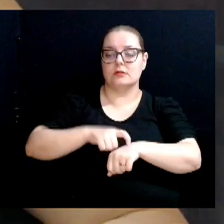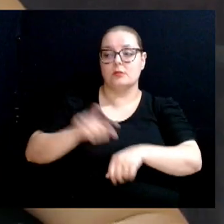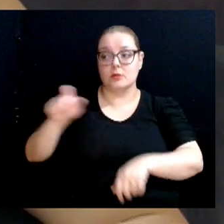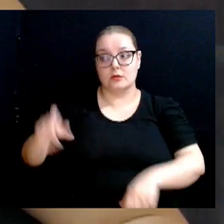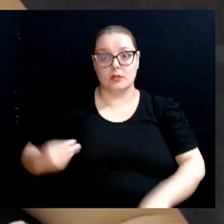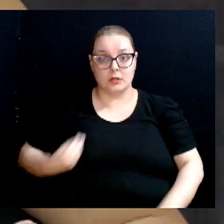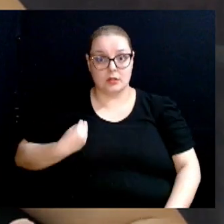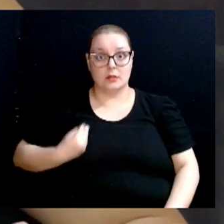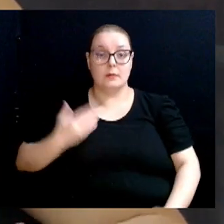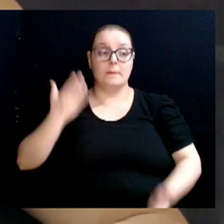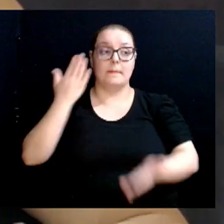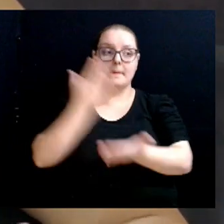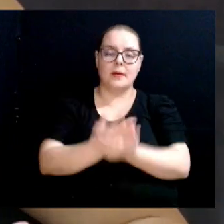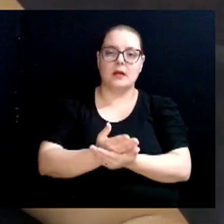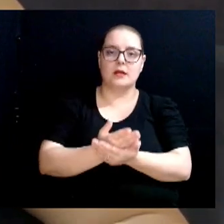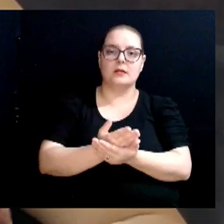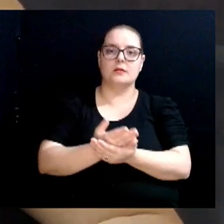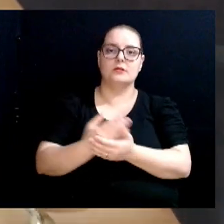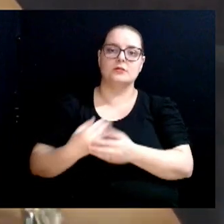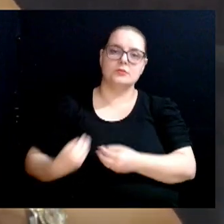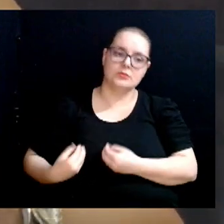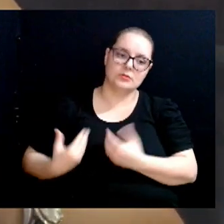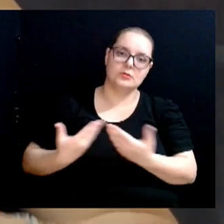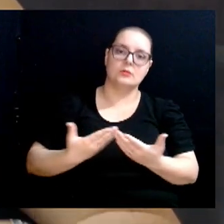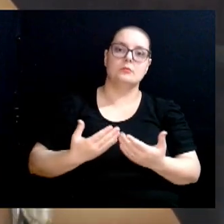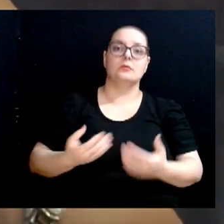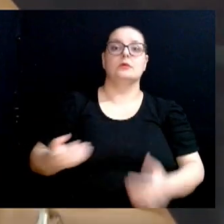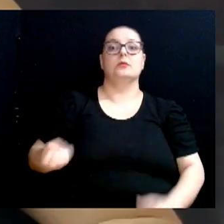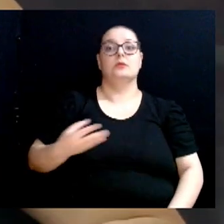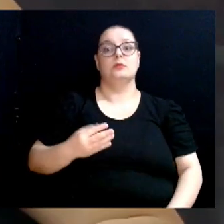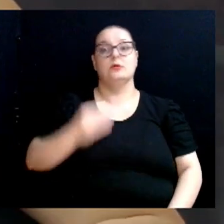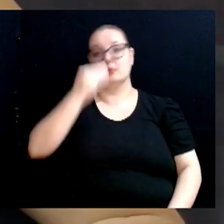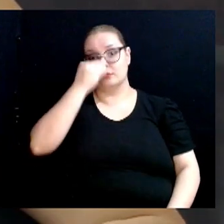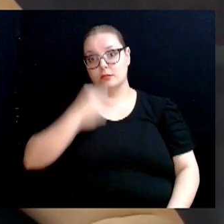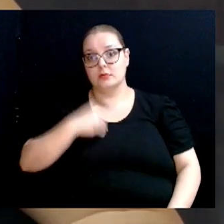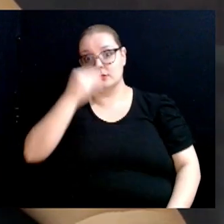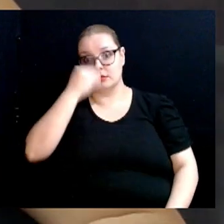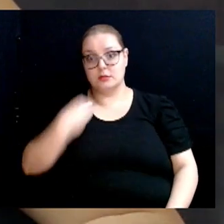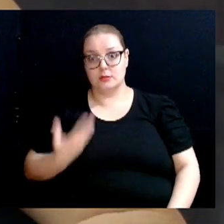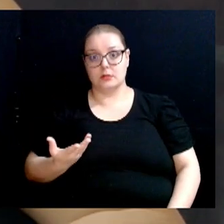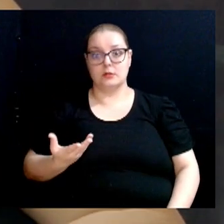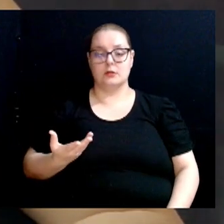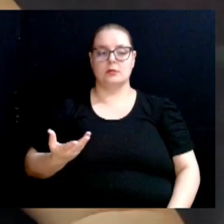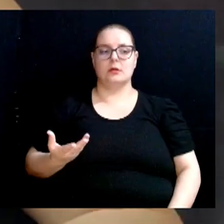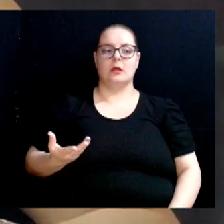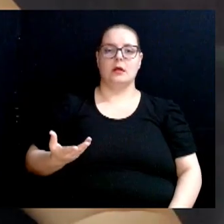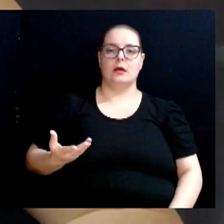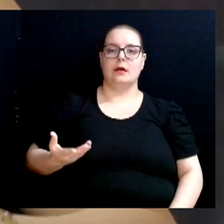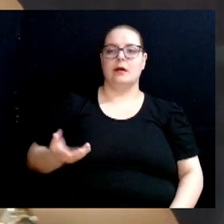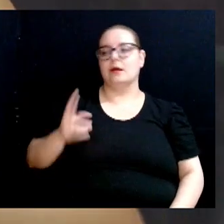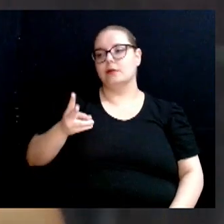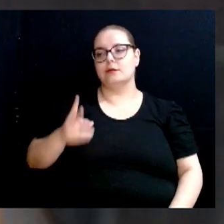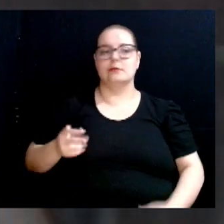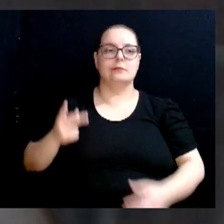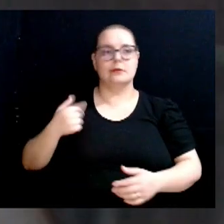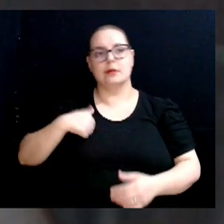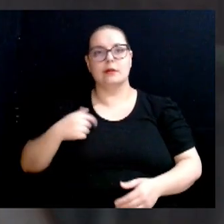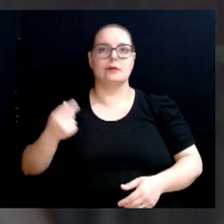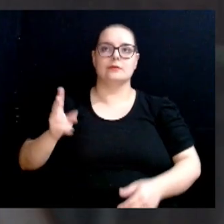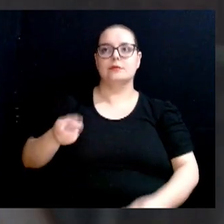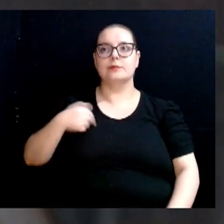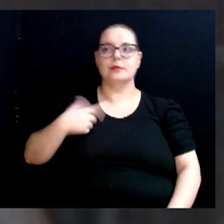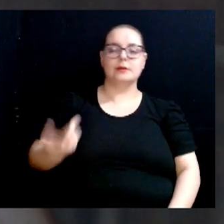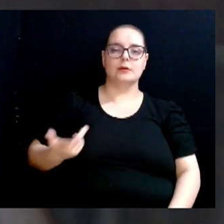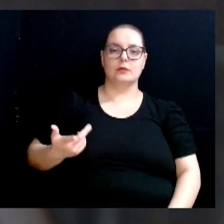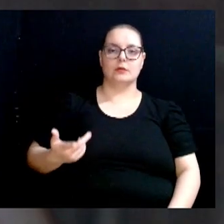por medo de levar novas rejeições, ou começa a ficar uma previsibilidade. Então, assim, eu falo assim, às vezes criam bolas de cristais